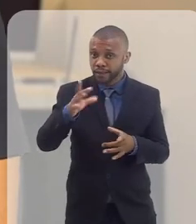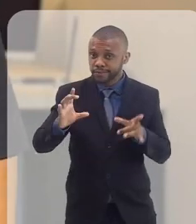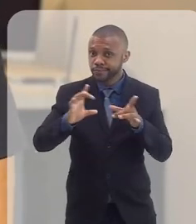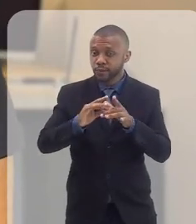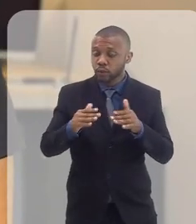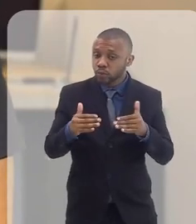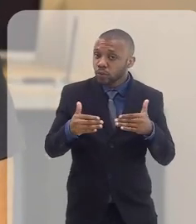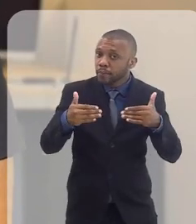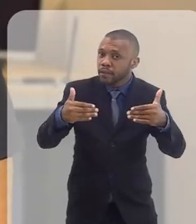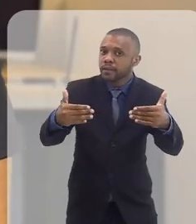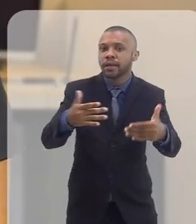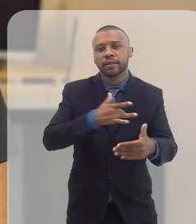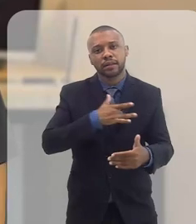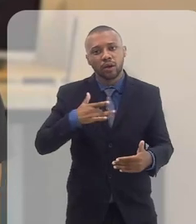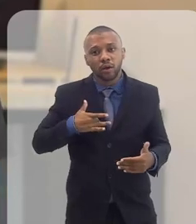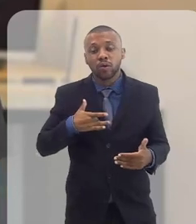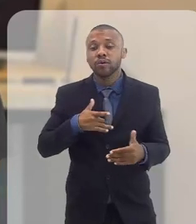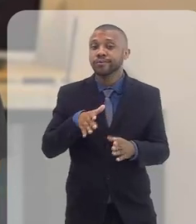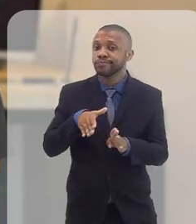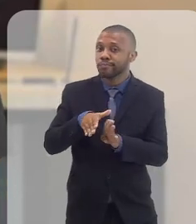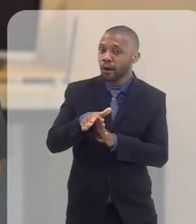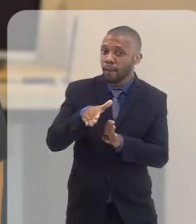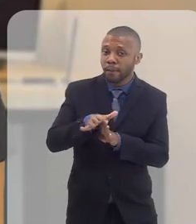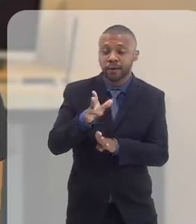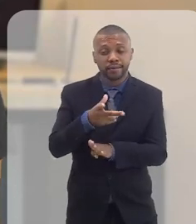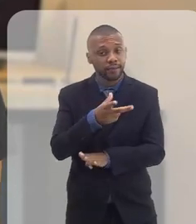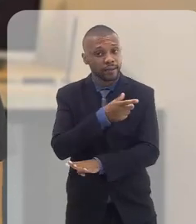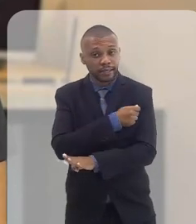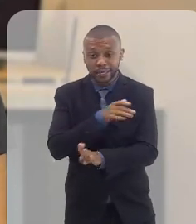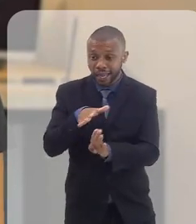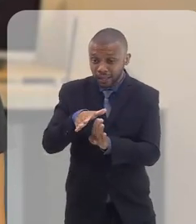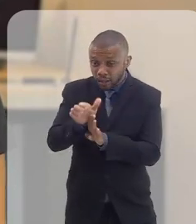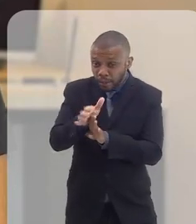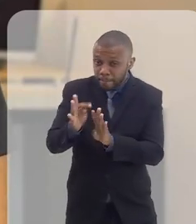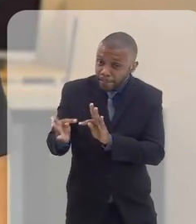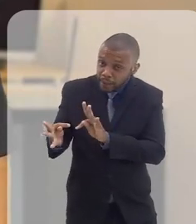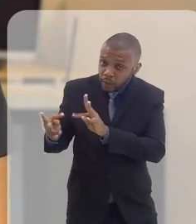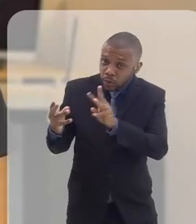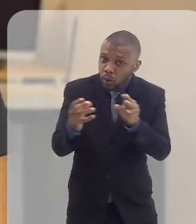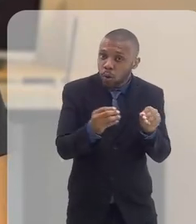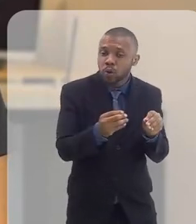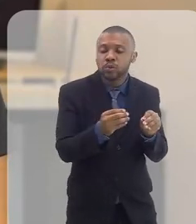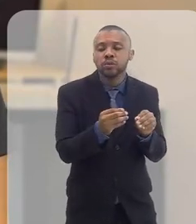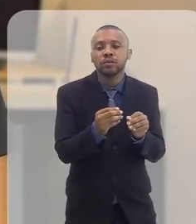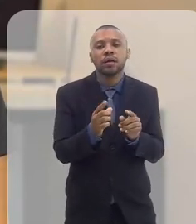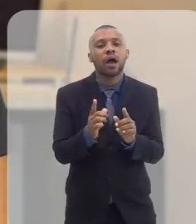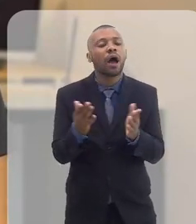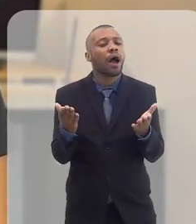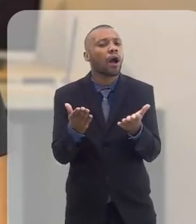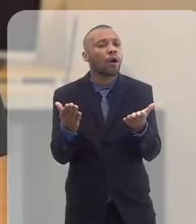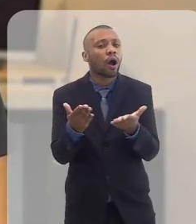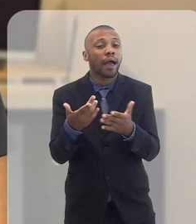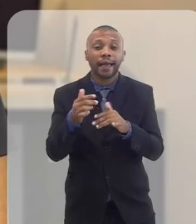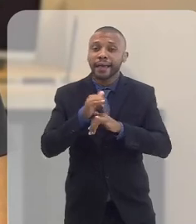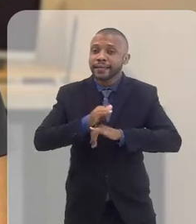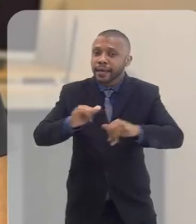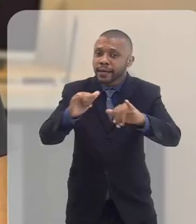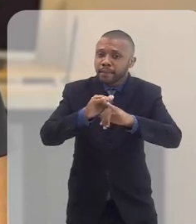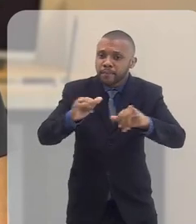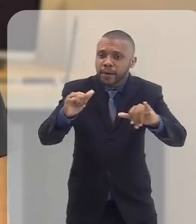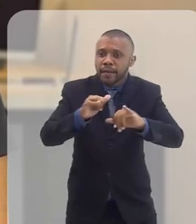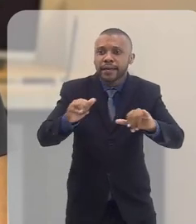do Ministério da Saúde de vacinação, né, das vacinas recomendadas para todos. E agora, na realidade,